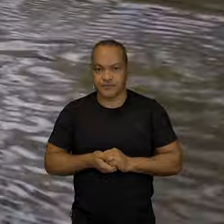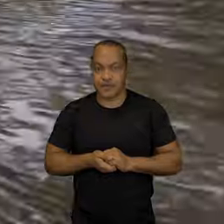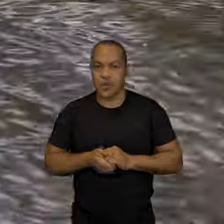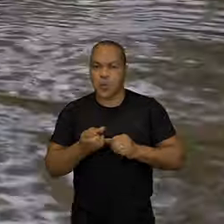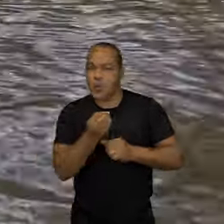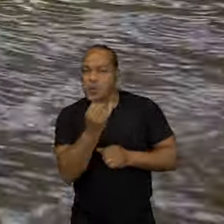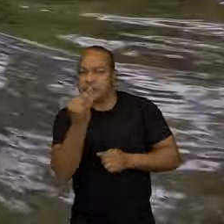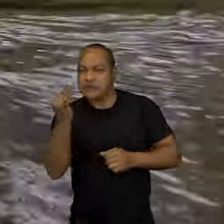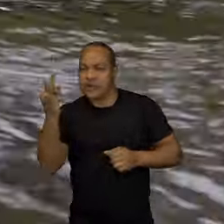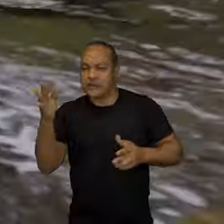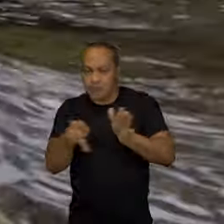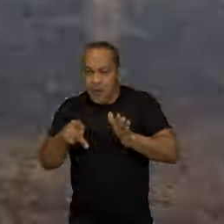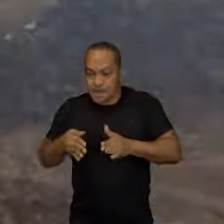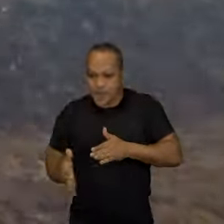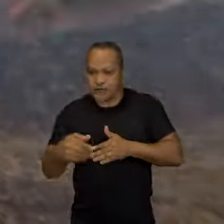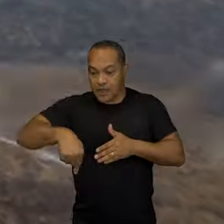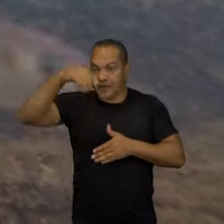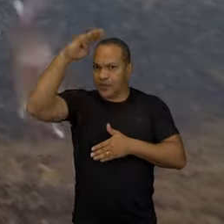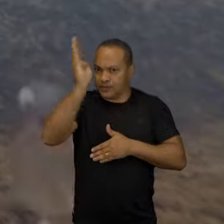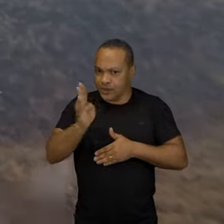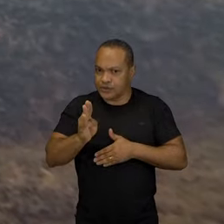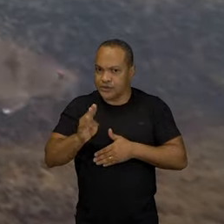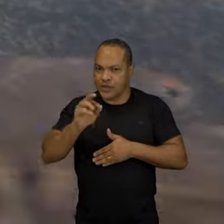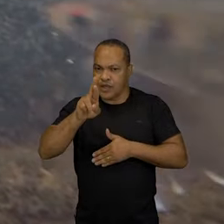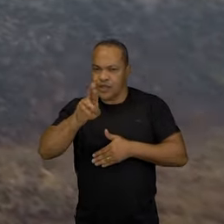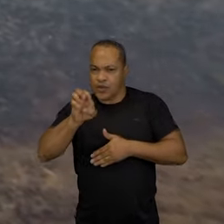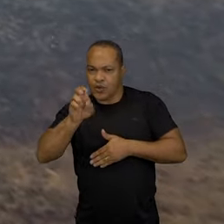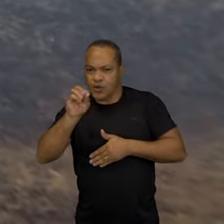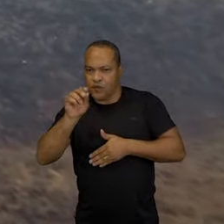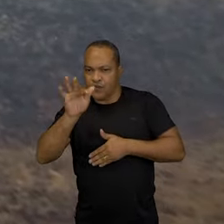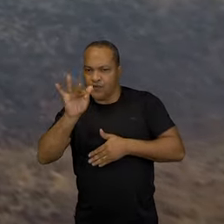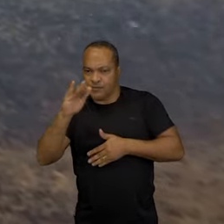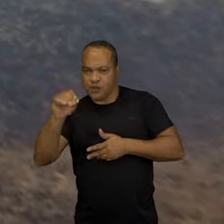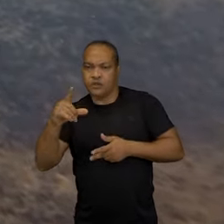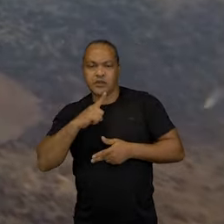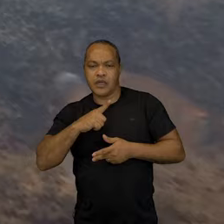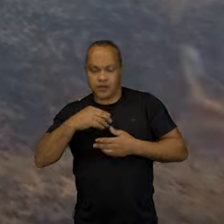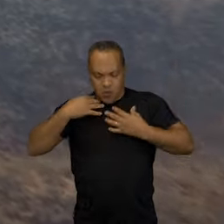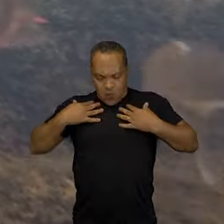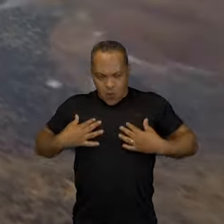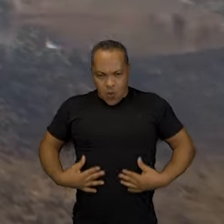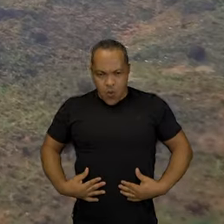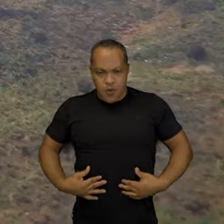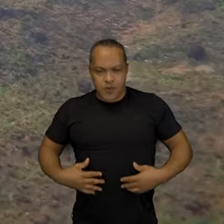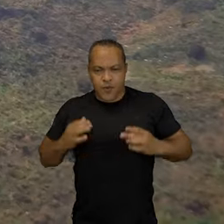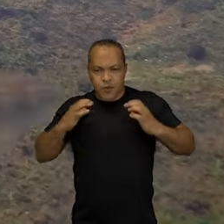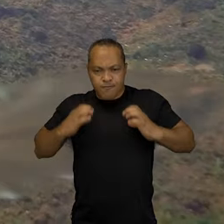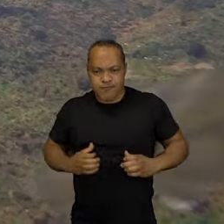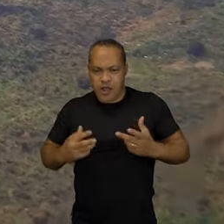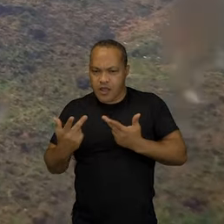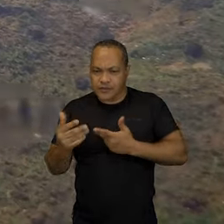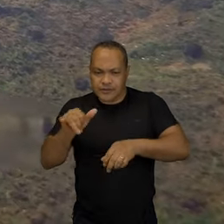Uma grande parcela dos peixes brasileiros são reofílicos, ou seja, possuem seus corpos,